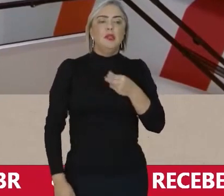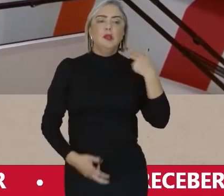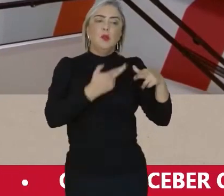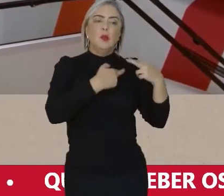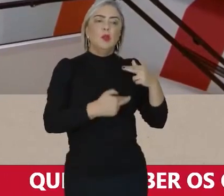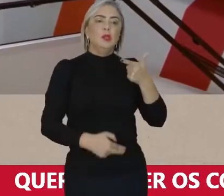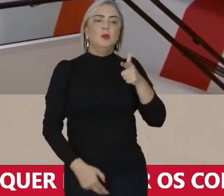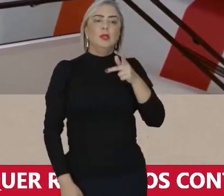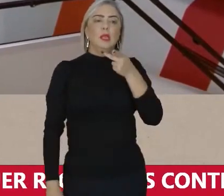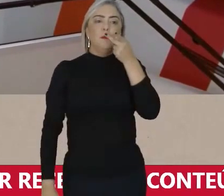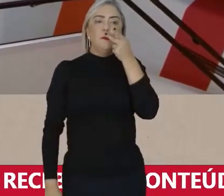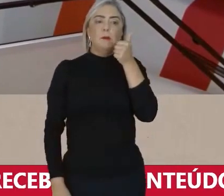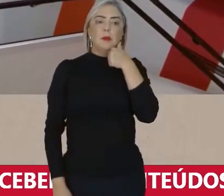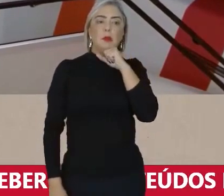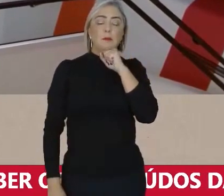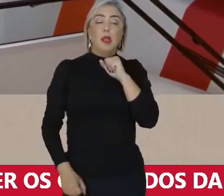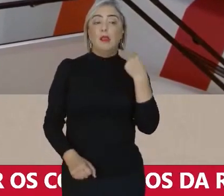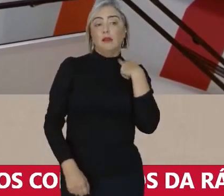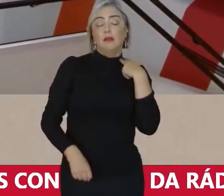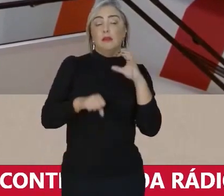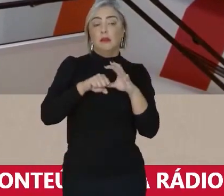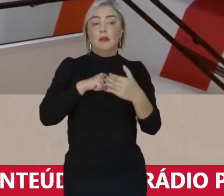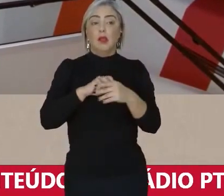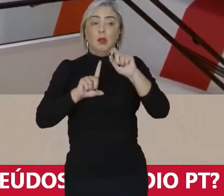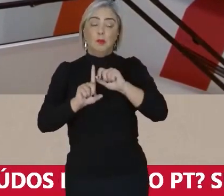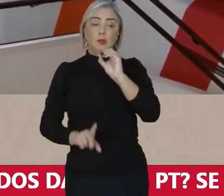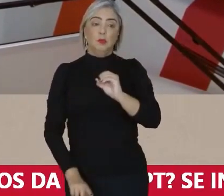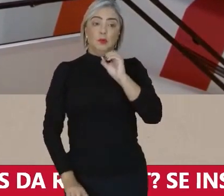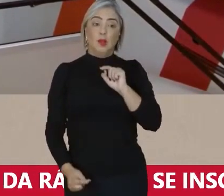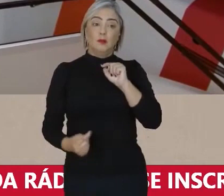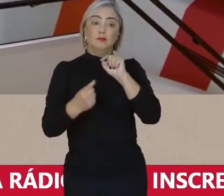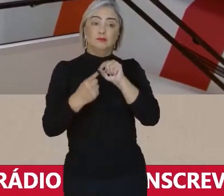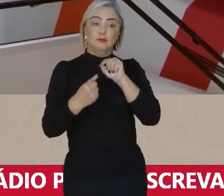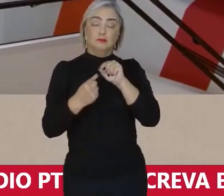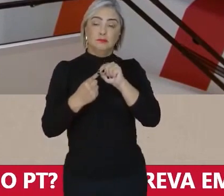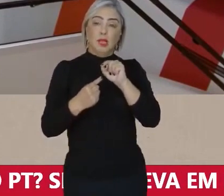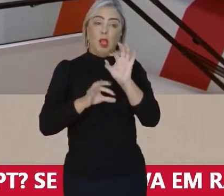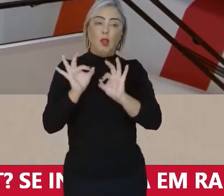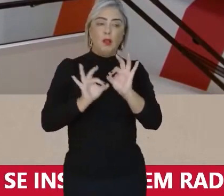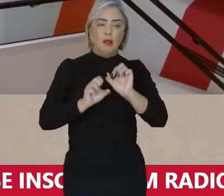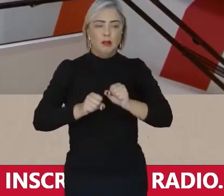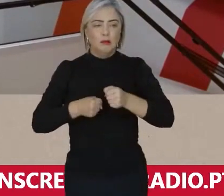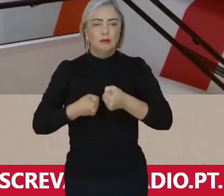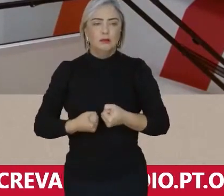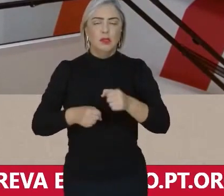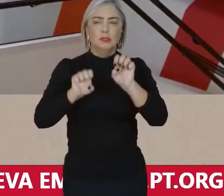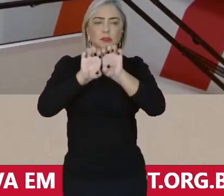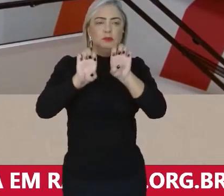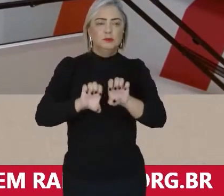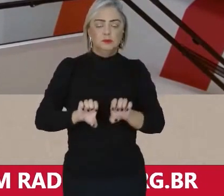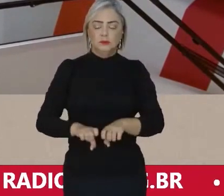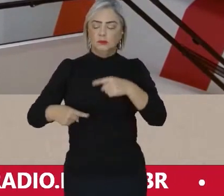será lançada ainda no mês de outubro, e o objetivo dessas entidades é lutar para estruturar